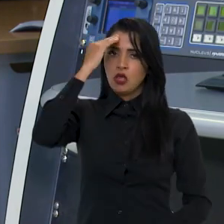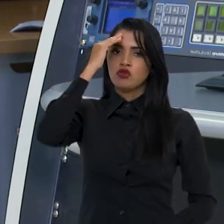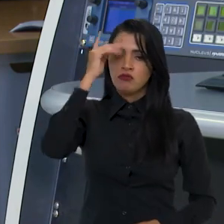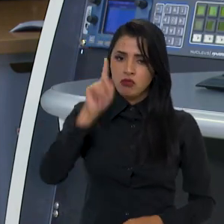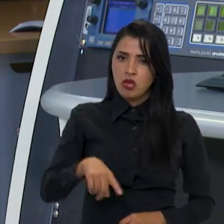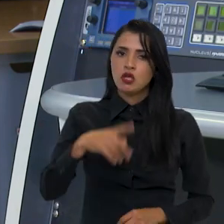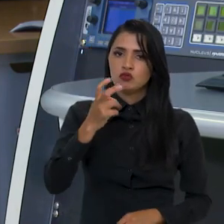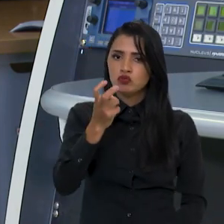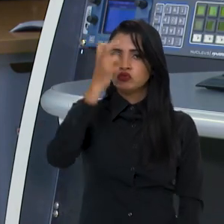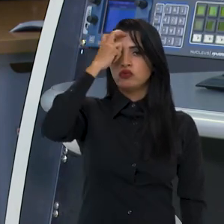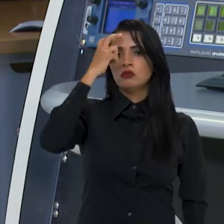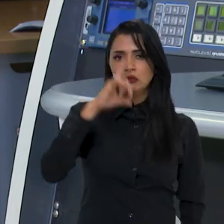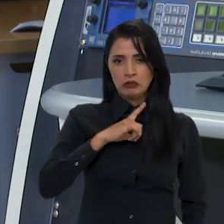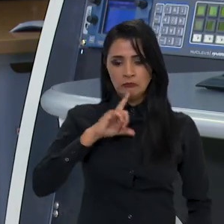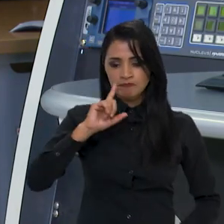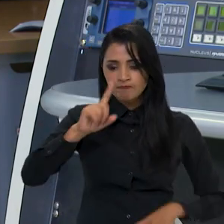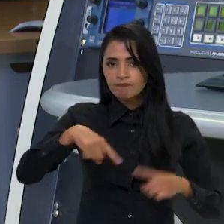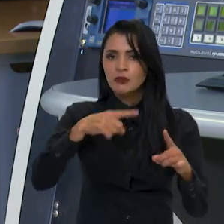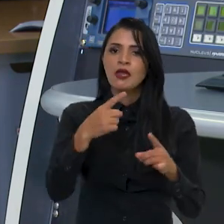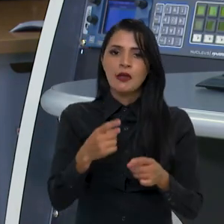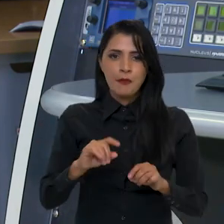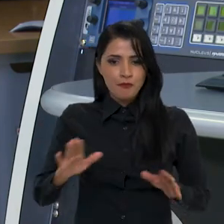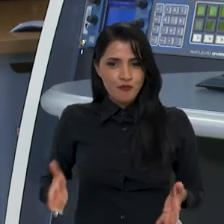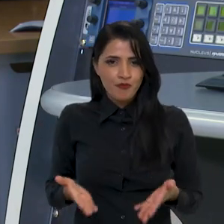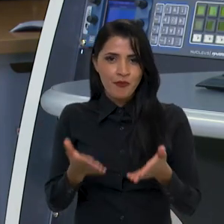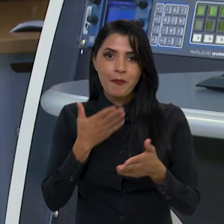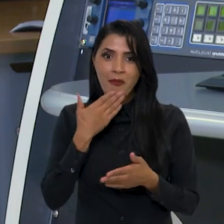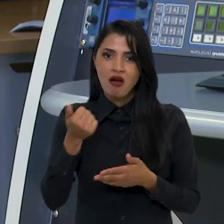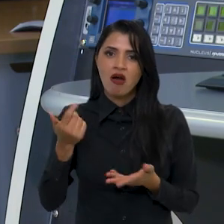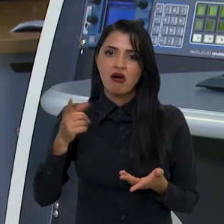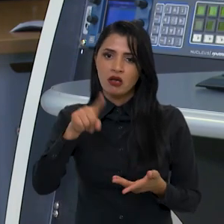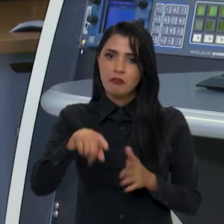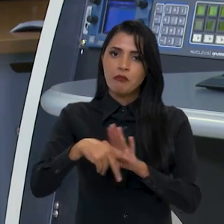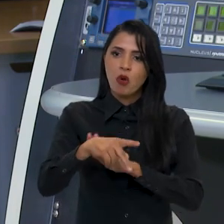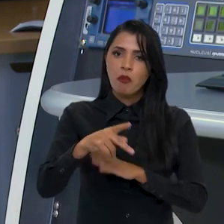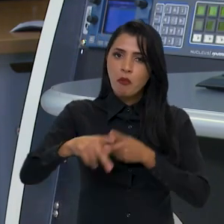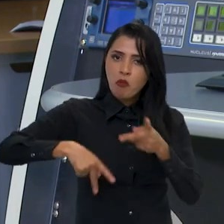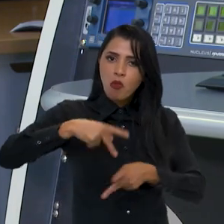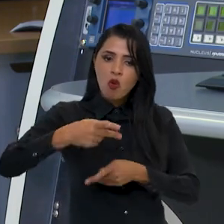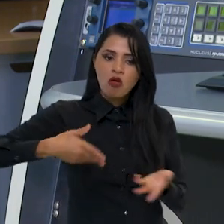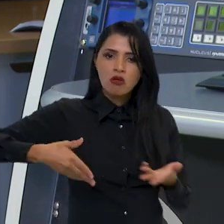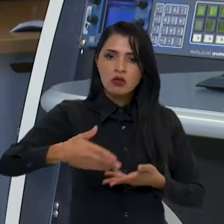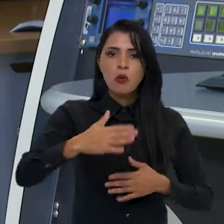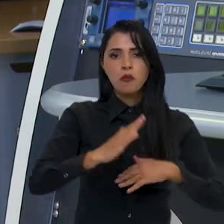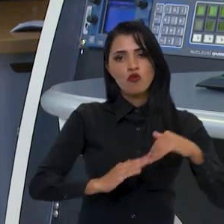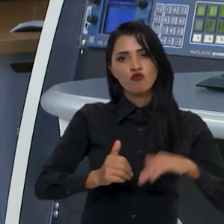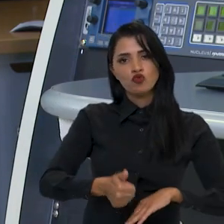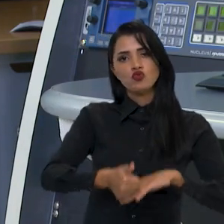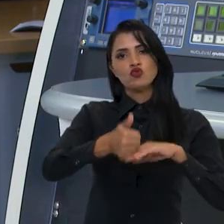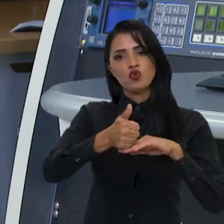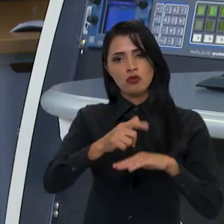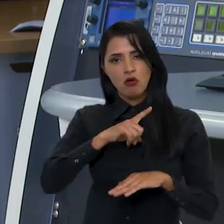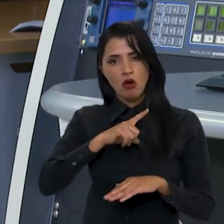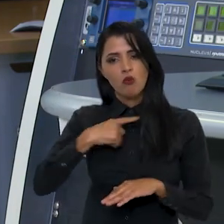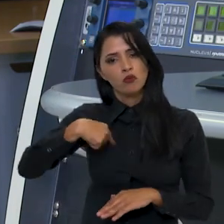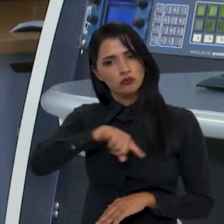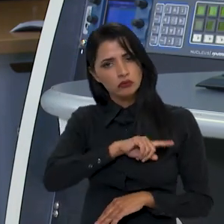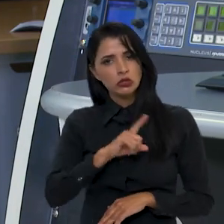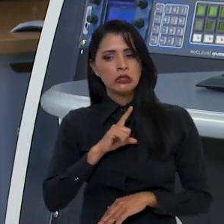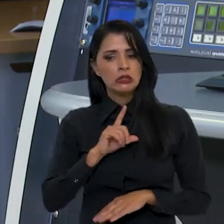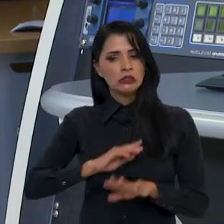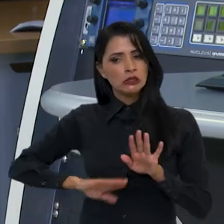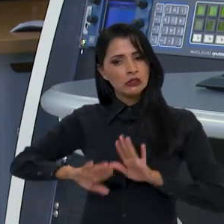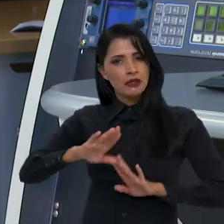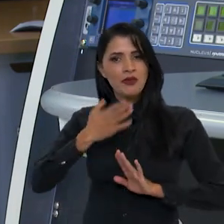nessa compreensão, nessa cultura e de promover maior literacia da população, dos profissionais, para que a gente